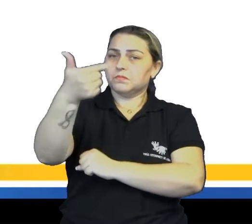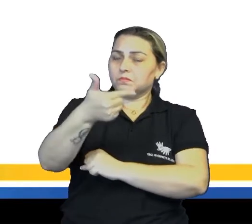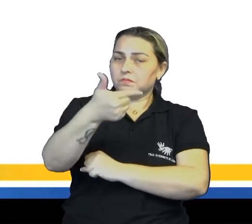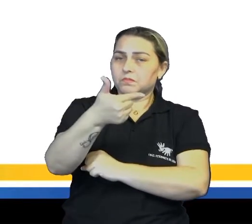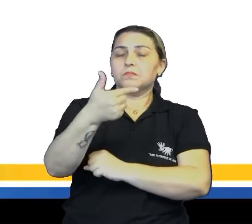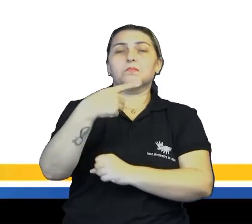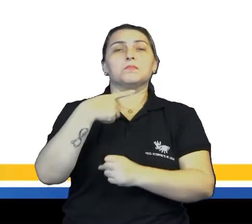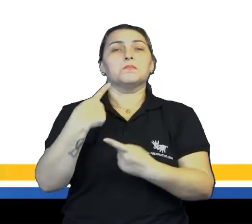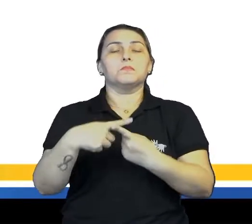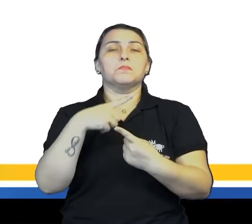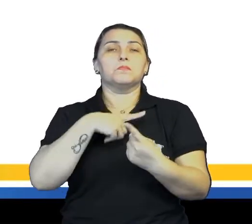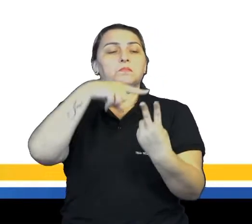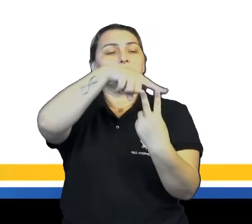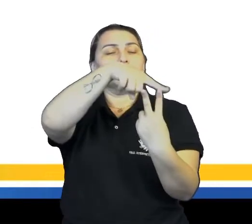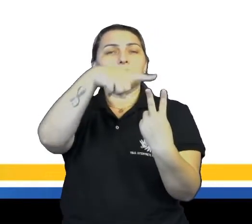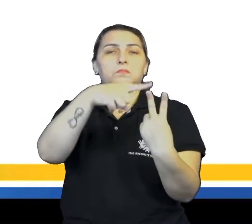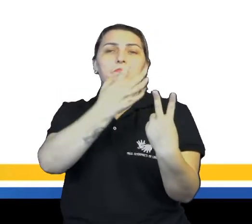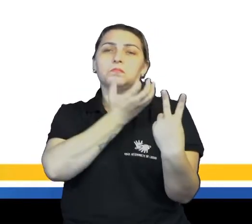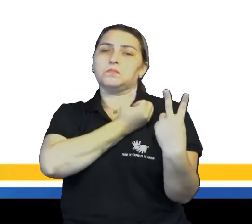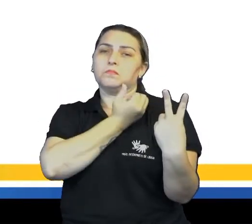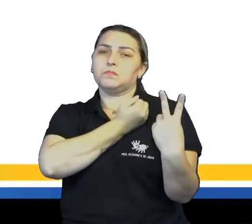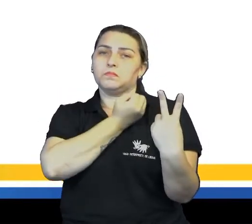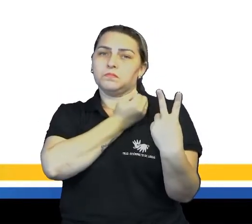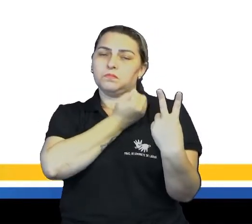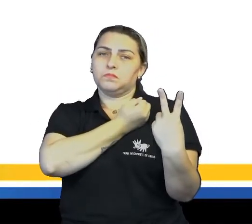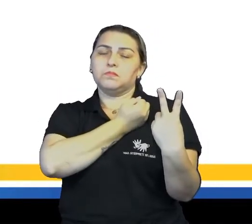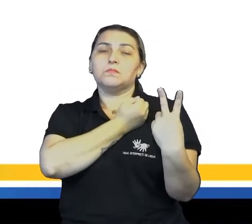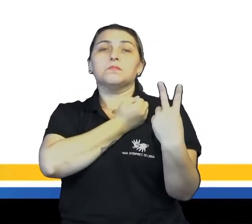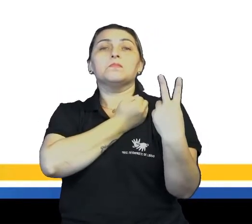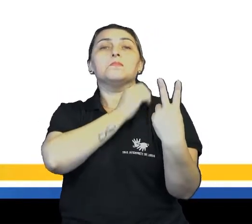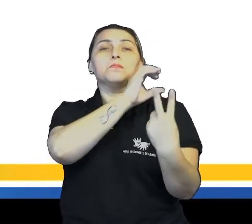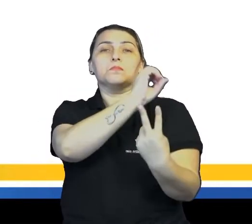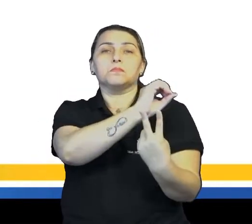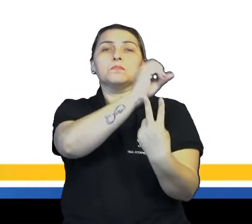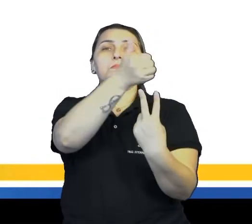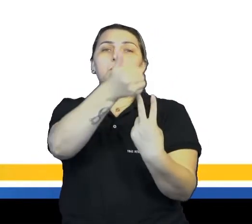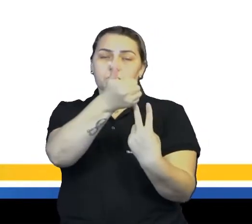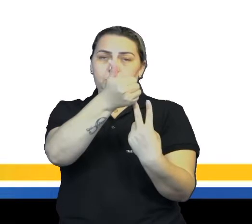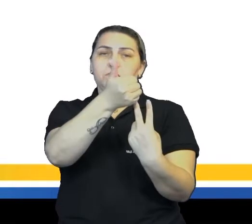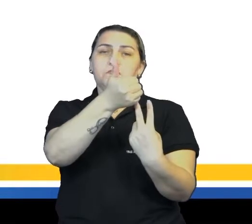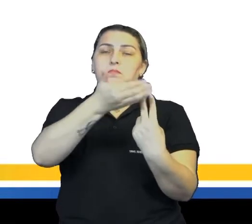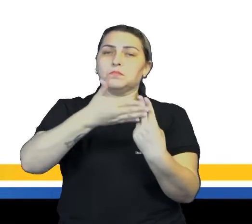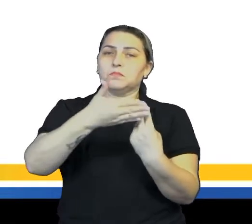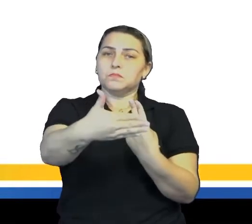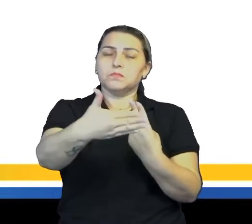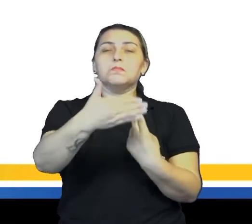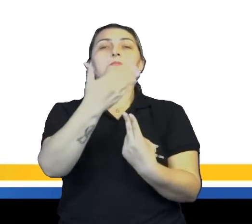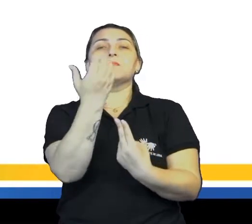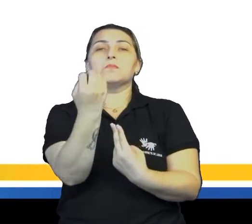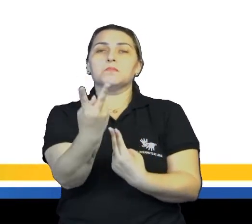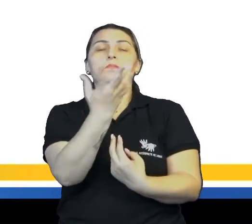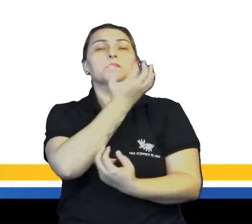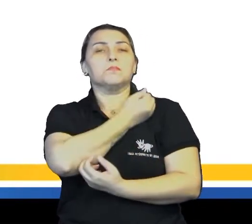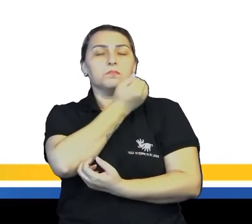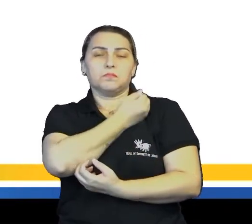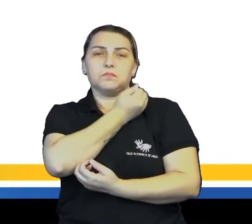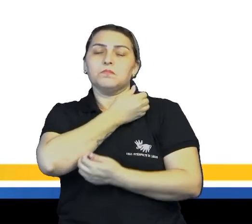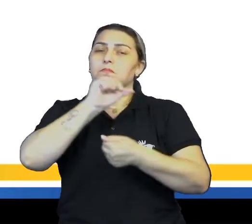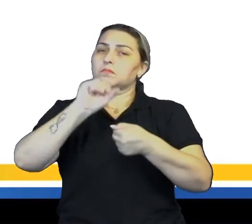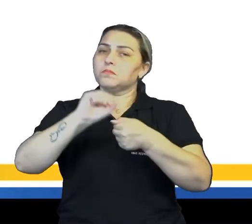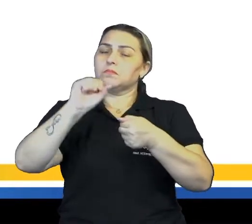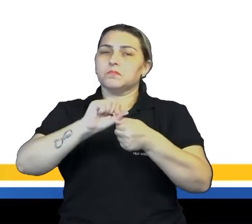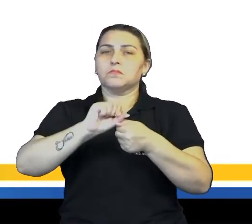ser composto por dois algarismos, o 0 e o 1. A partir desses dois algarismos, eles